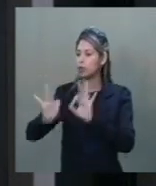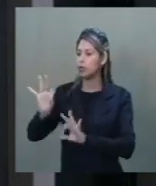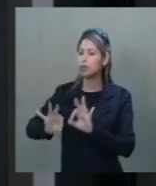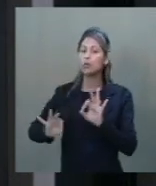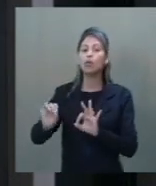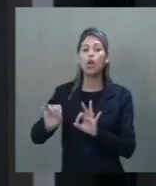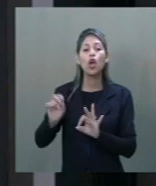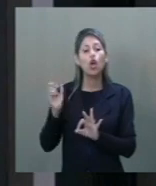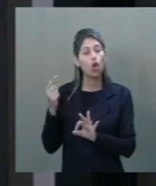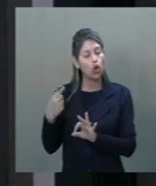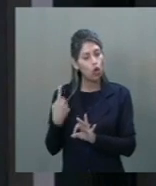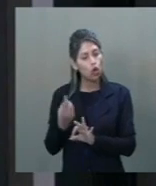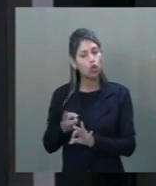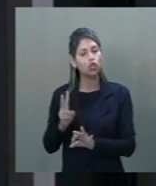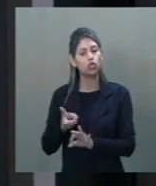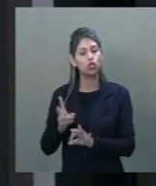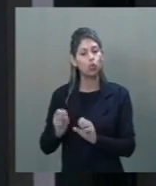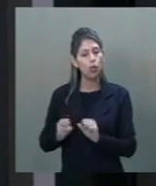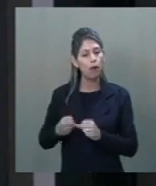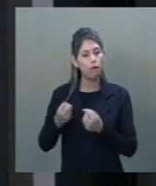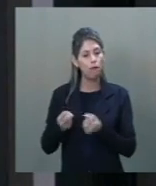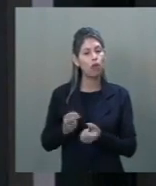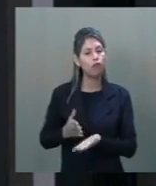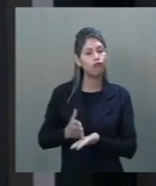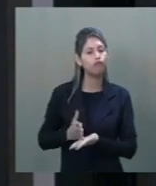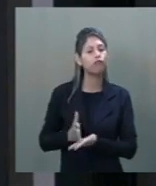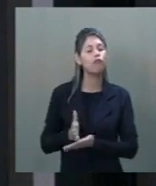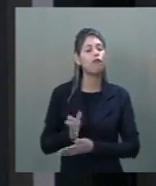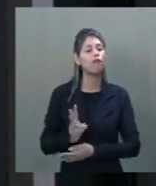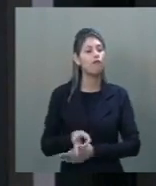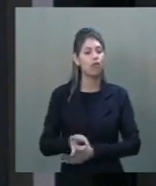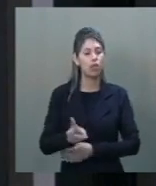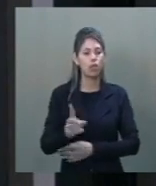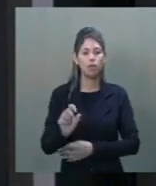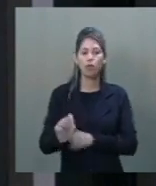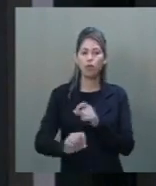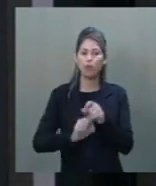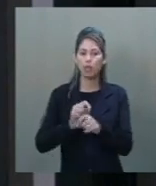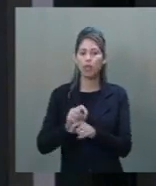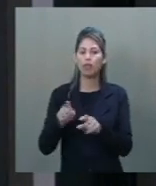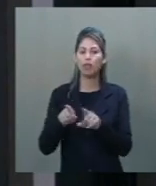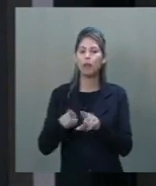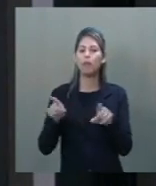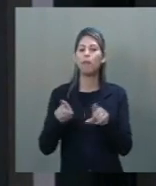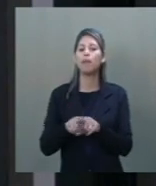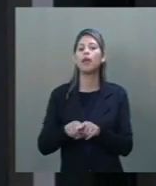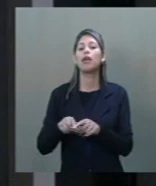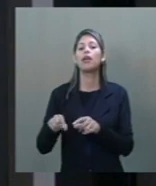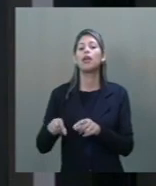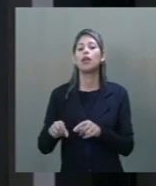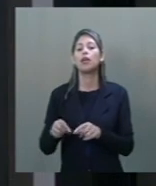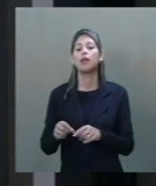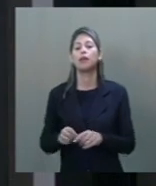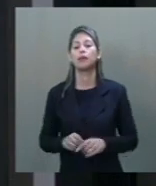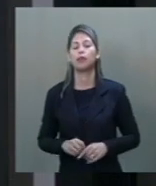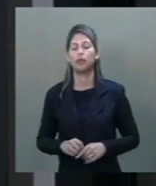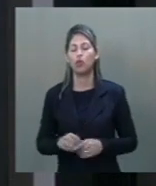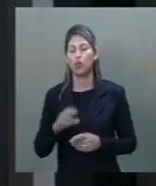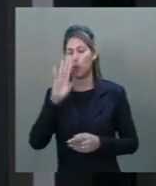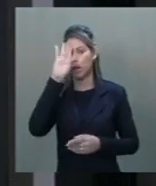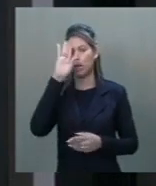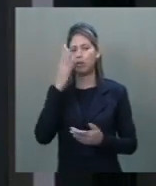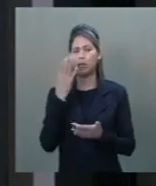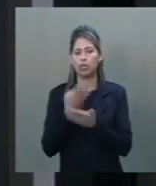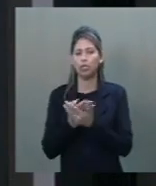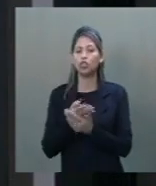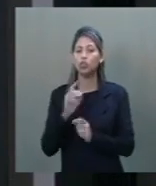com todo respeito ao Congresso Nacional, mas também ao Executivo e ao Supremo. Tenho certeza